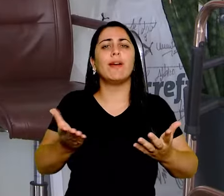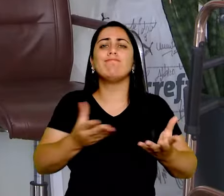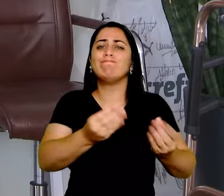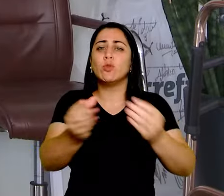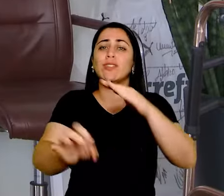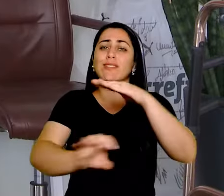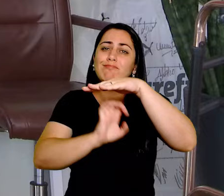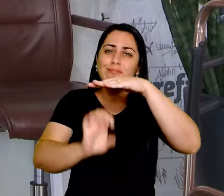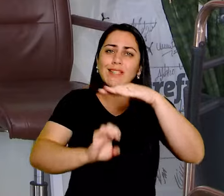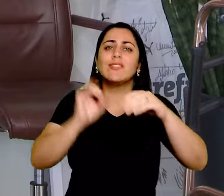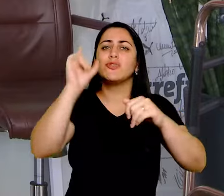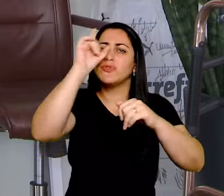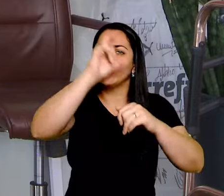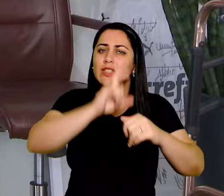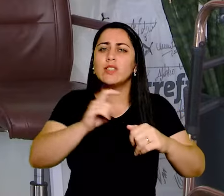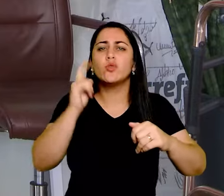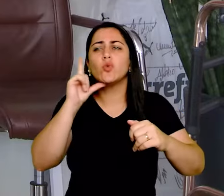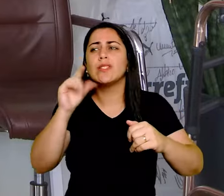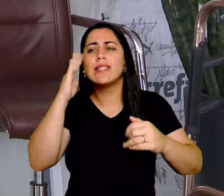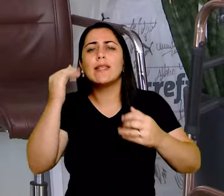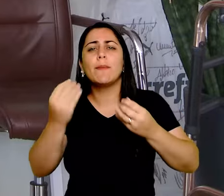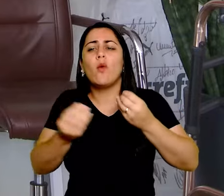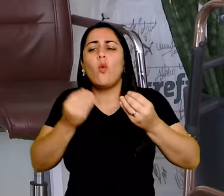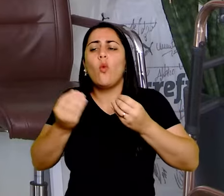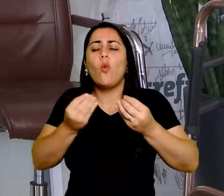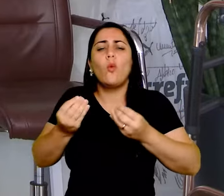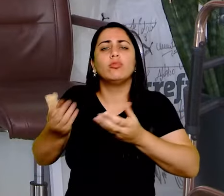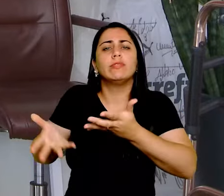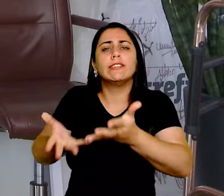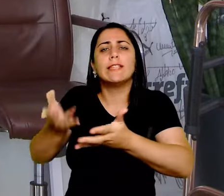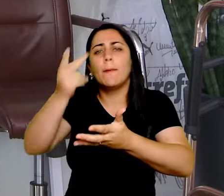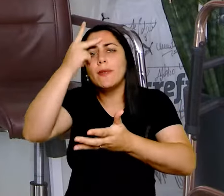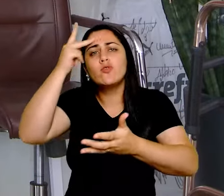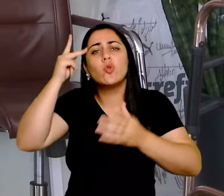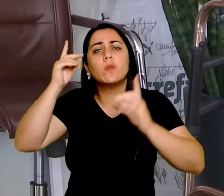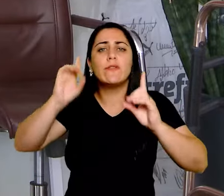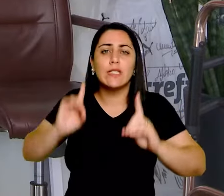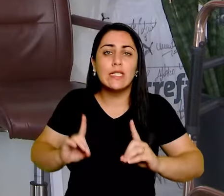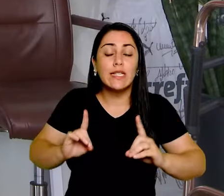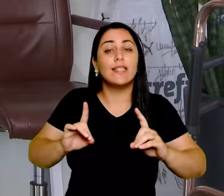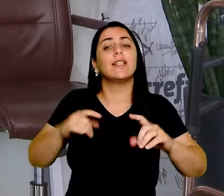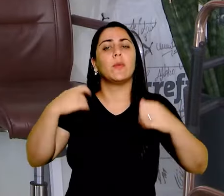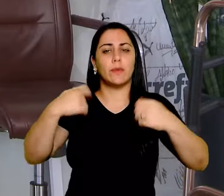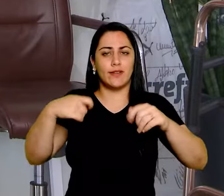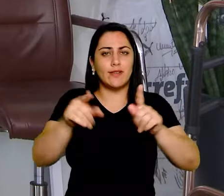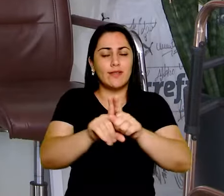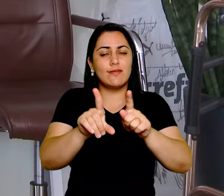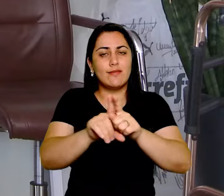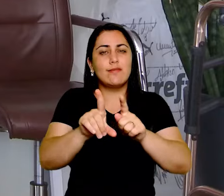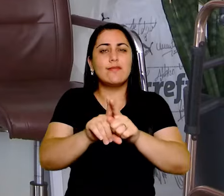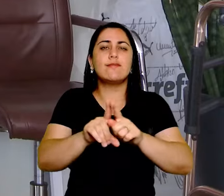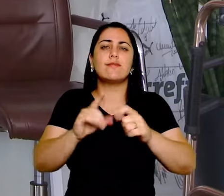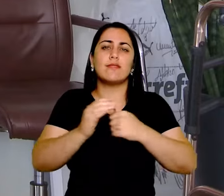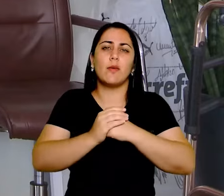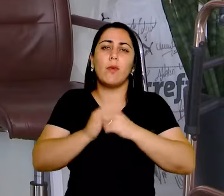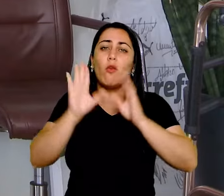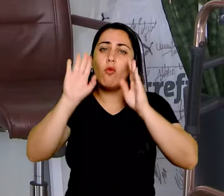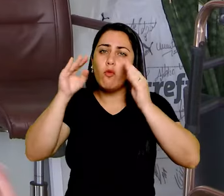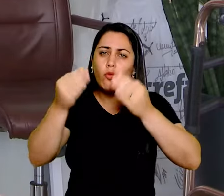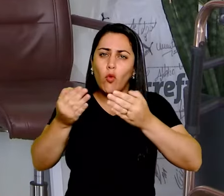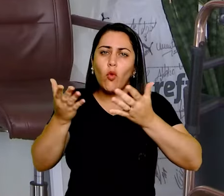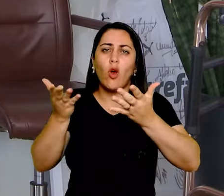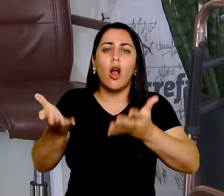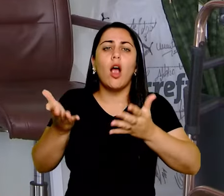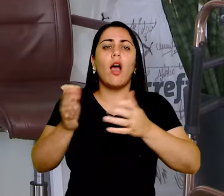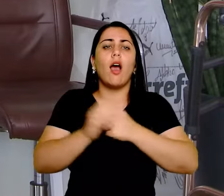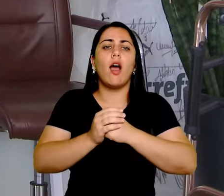iguais. E muitas empresas, elas têm dificuldade de saber como lidar com essas pessoas com deficiência. Então a gente precisa também